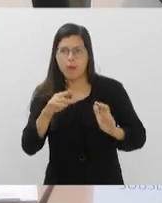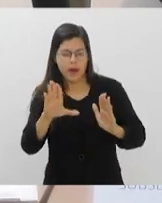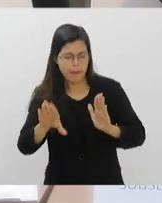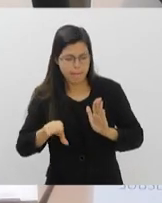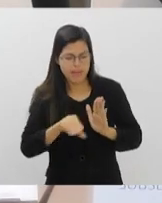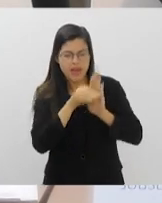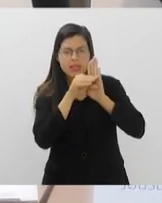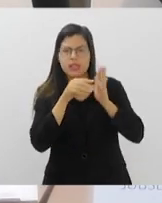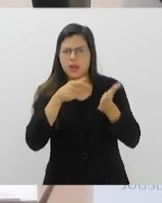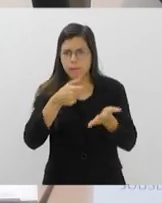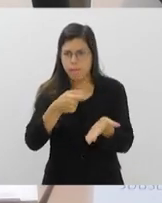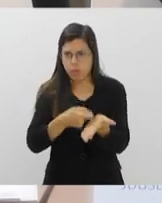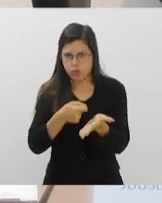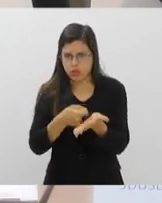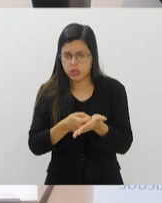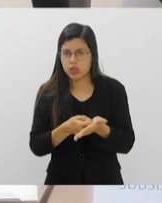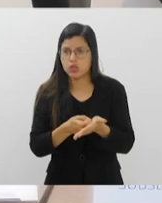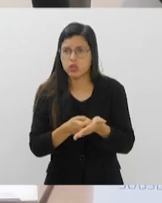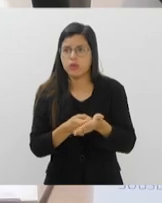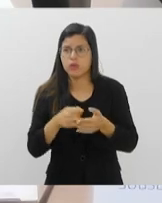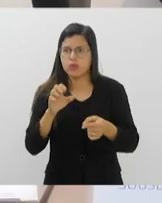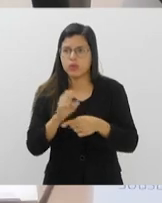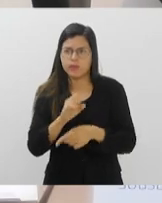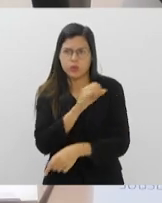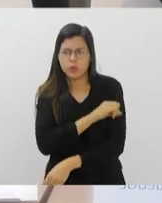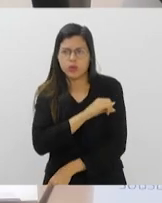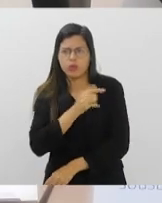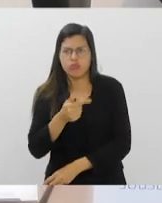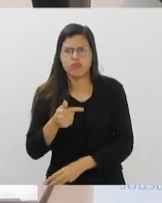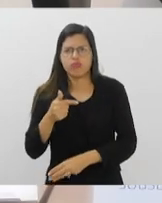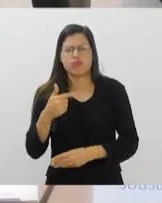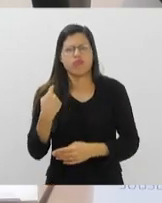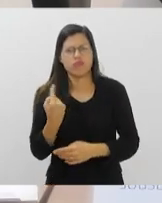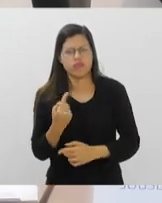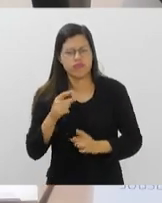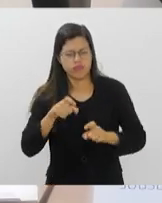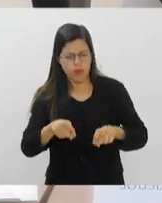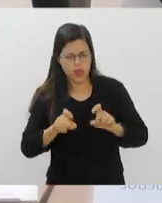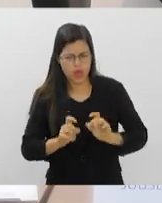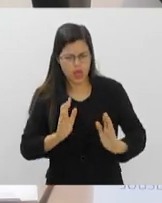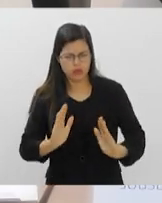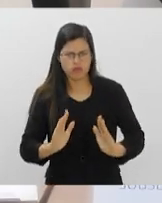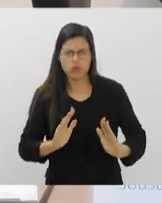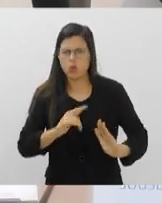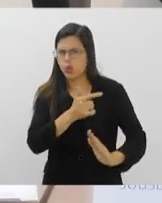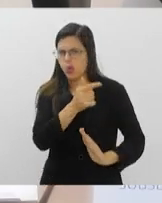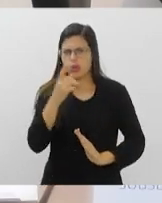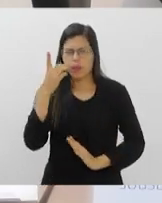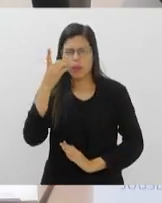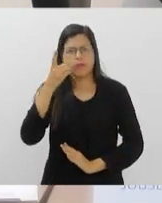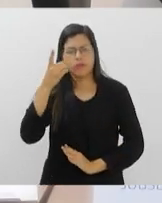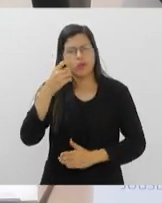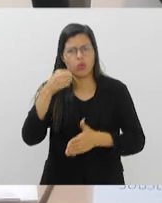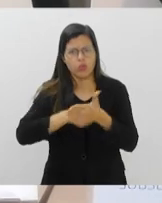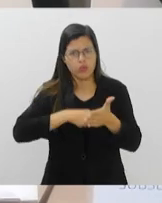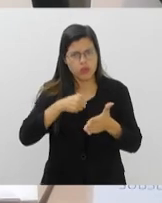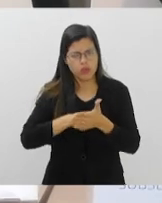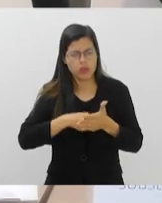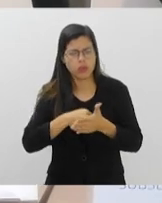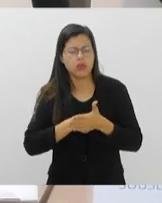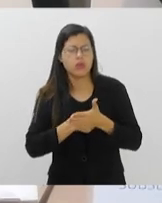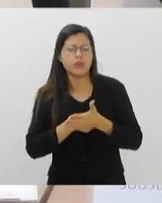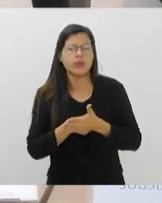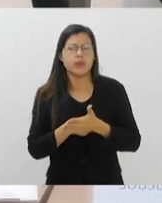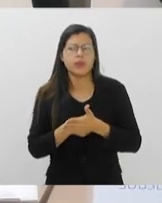tinha nós vios a gente vem lutando meu mandato de outros deputados poucos aqui que que milita na causa mesmo